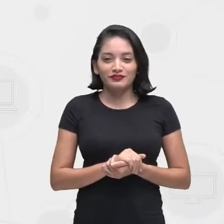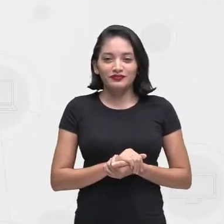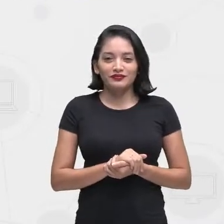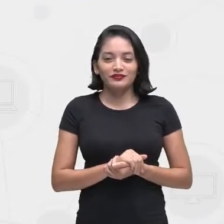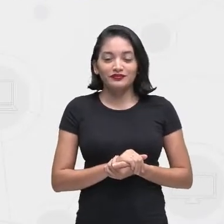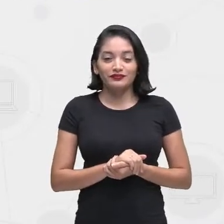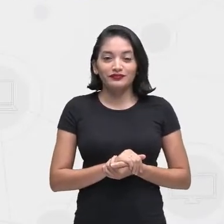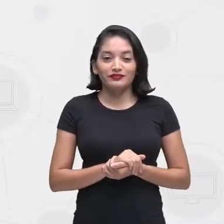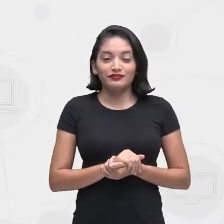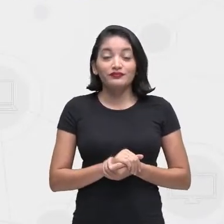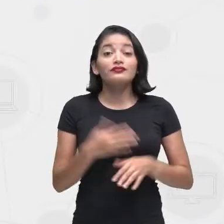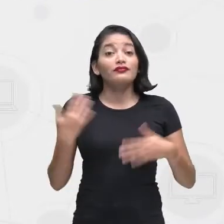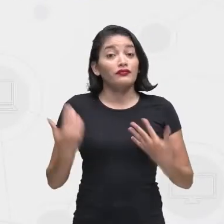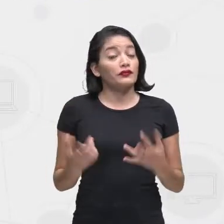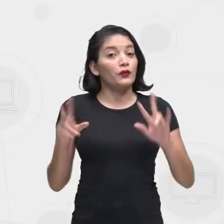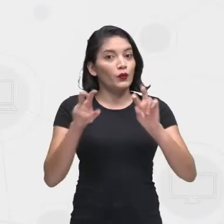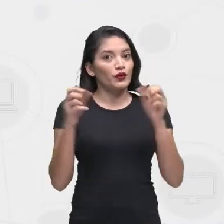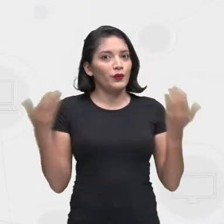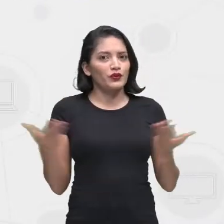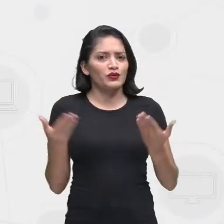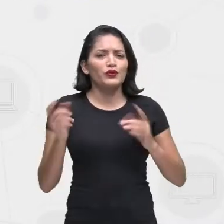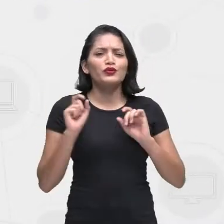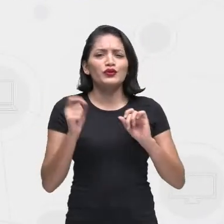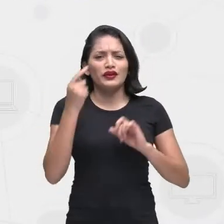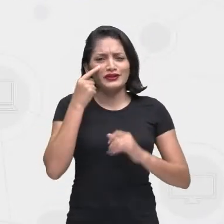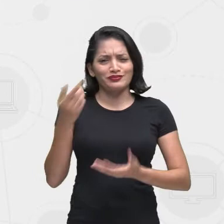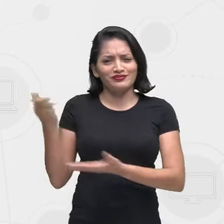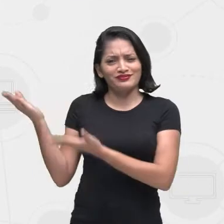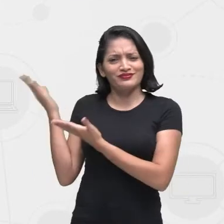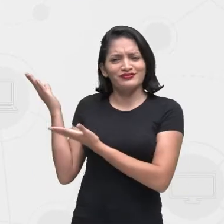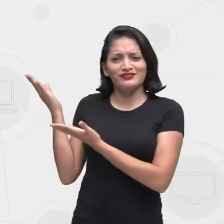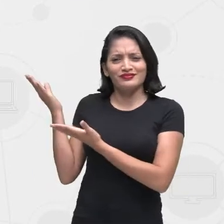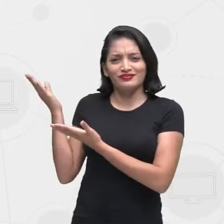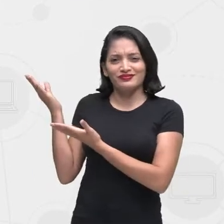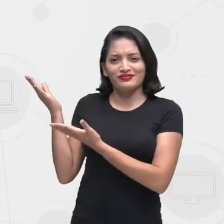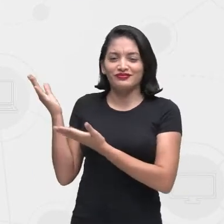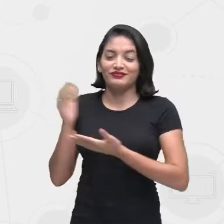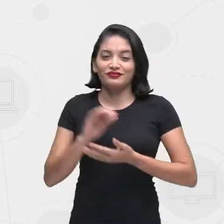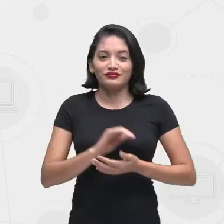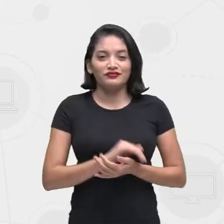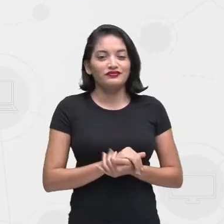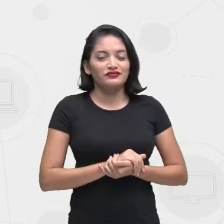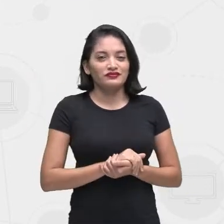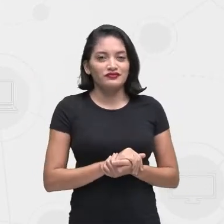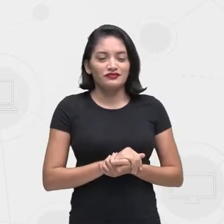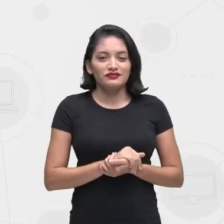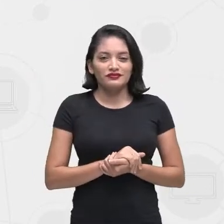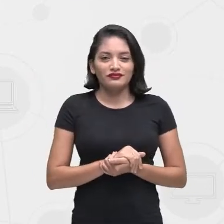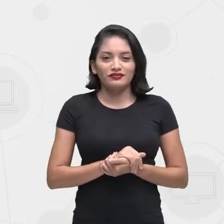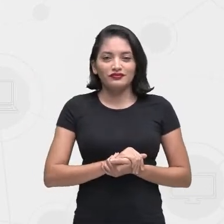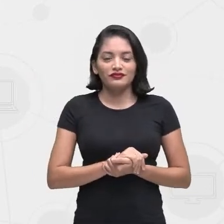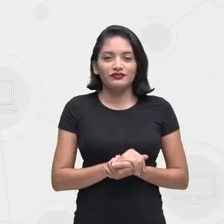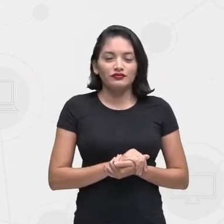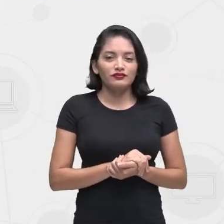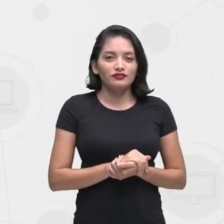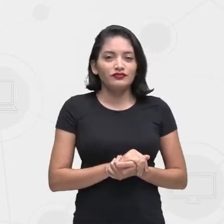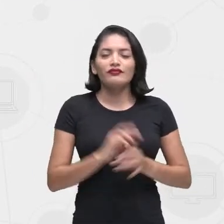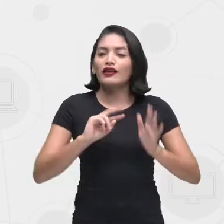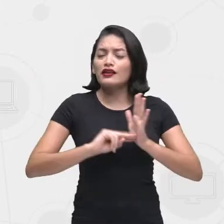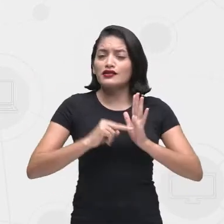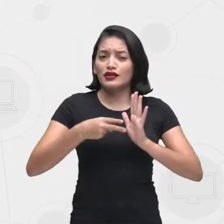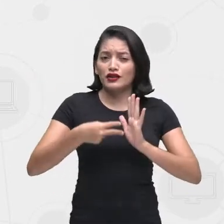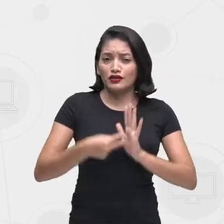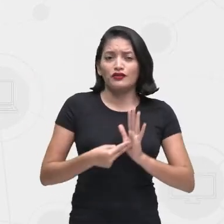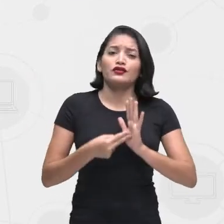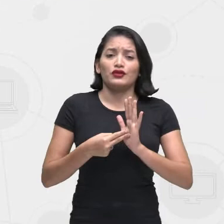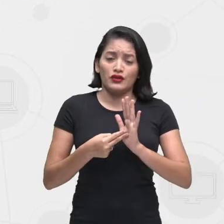o Benfica hoje nós veremos sob a forma de forma em contractions ou seja o